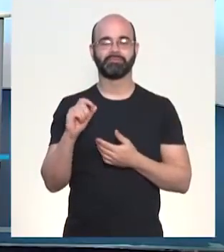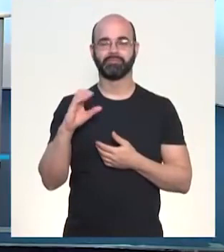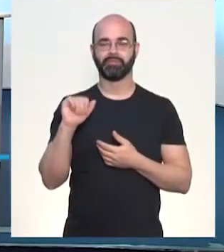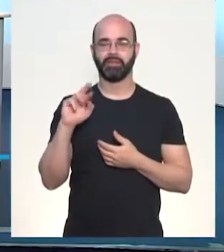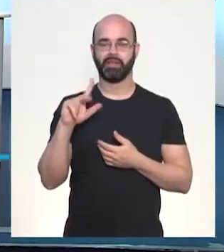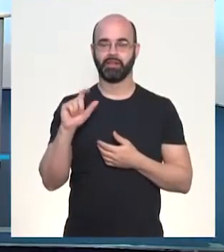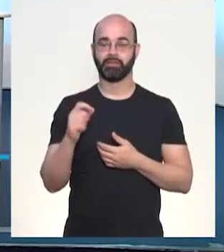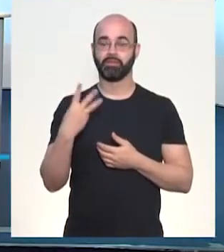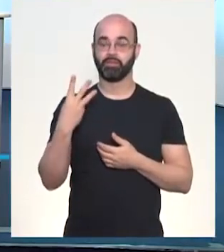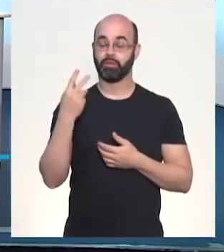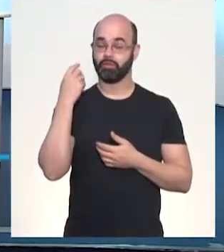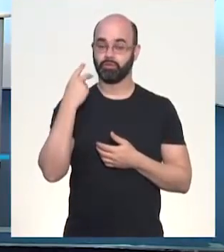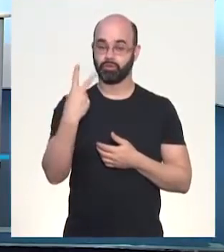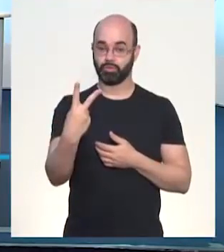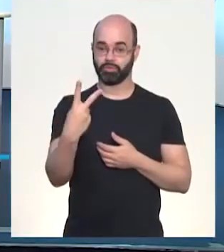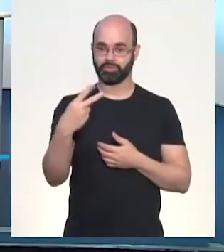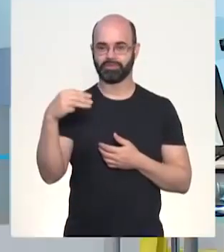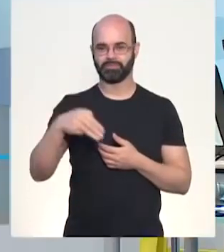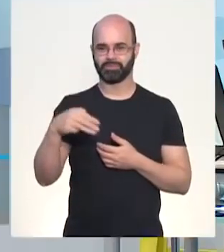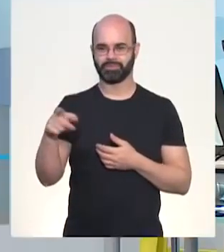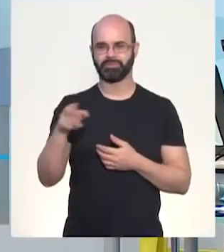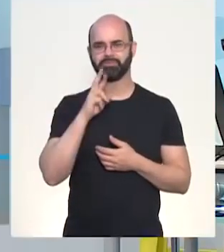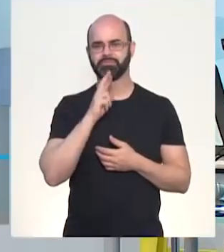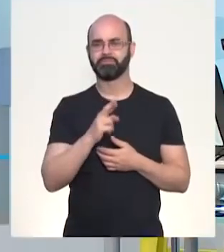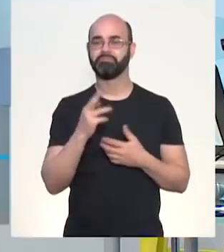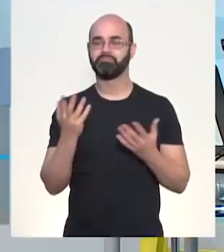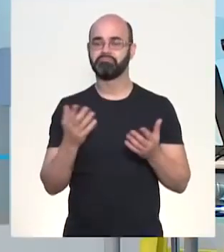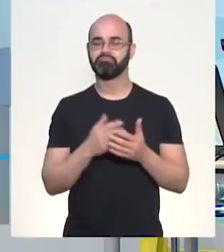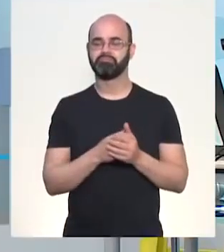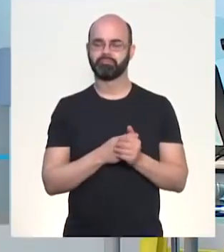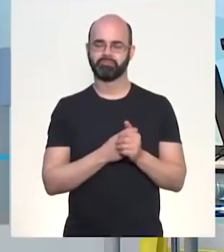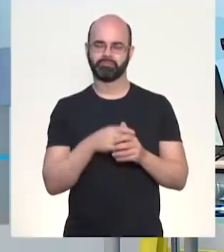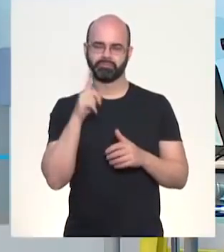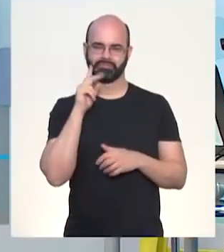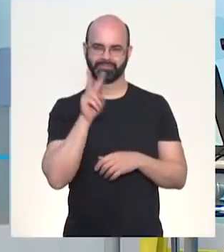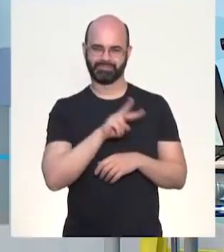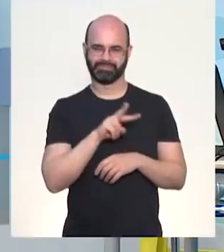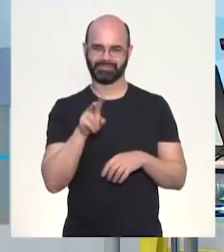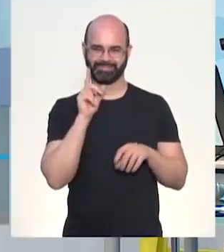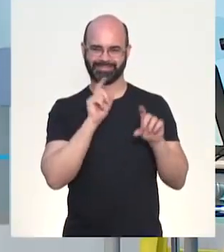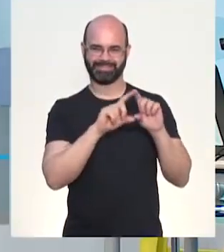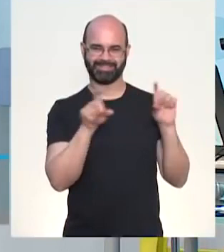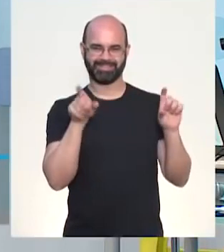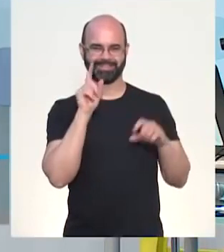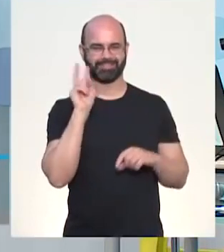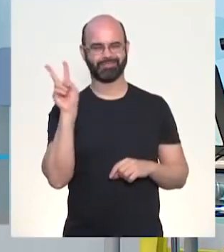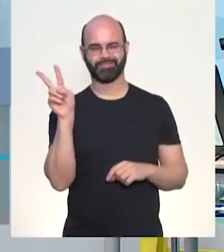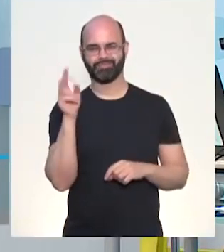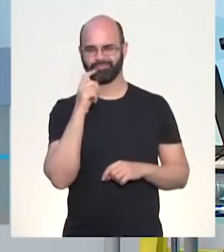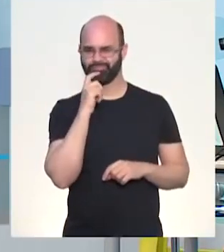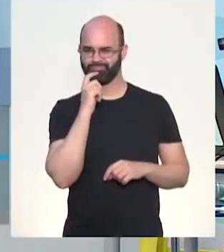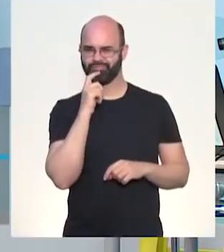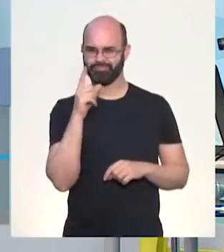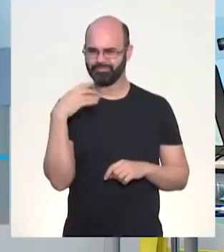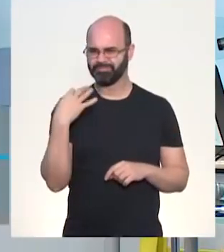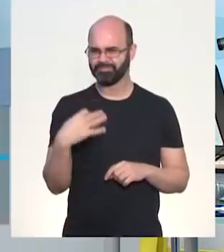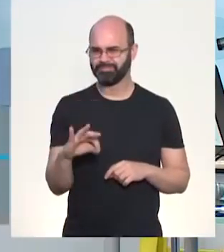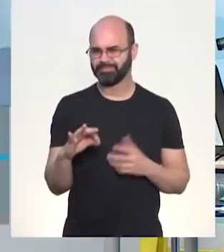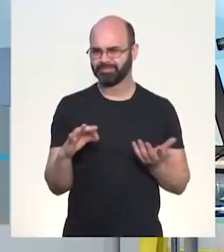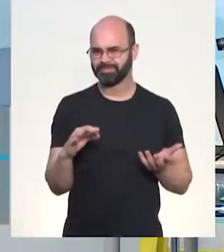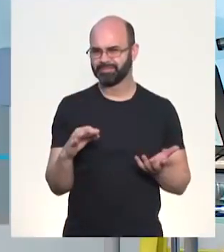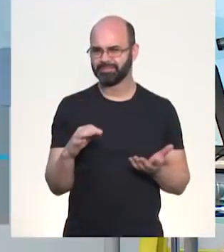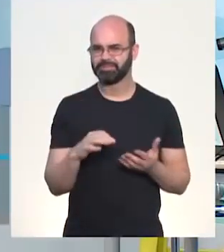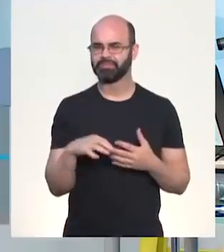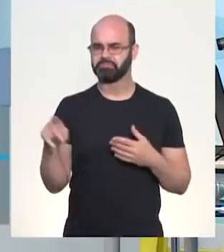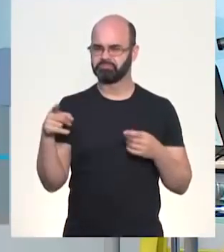2 minutinhos, já manda aí para a gente. Poxa, a sequência, a expressão algébrica, a lei de formação que o Carlos encontrou, ela é correta e ela